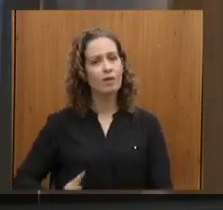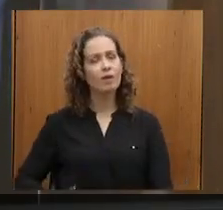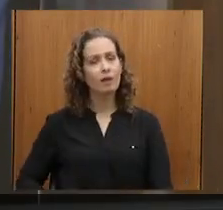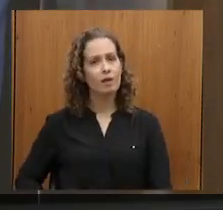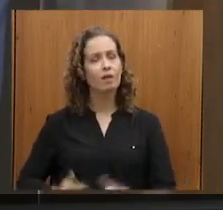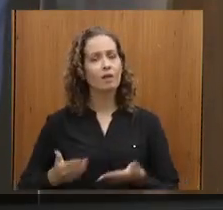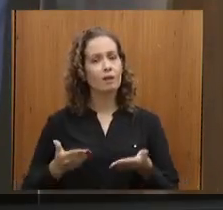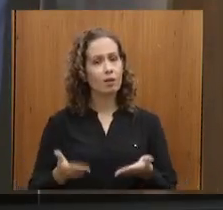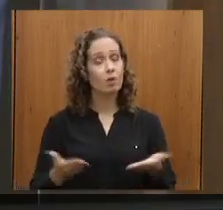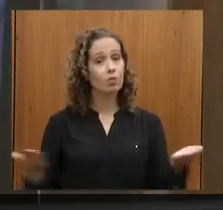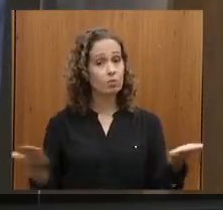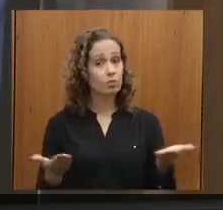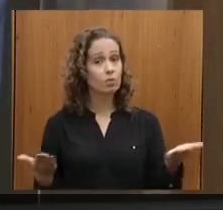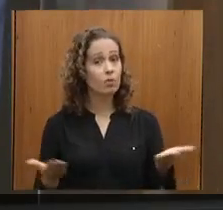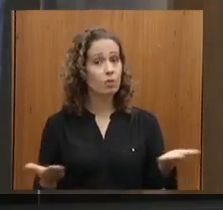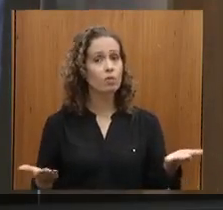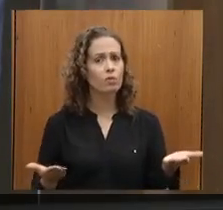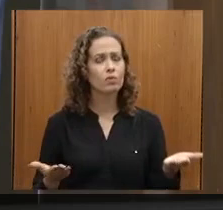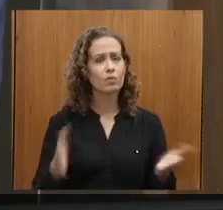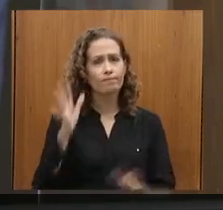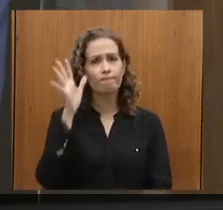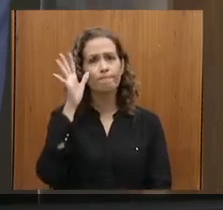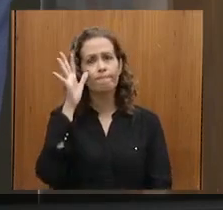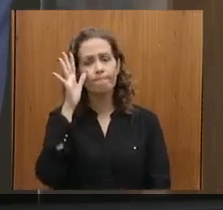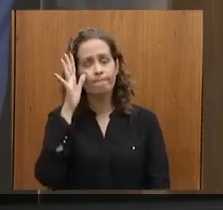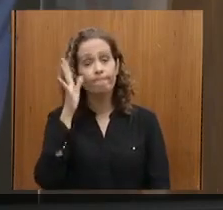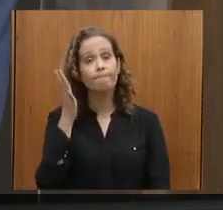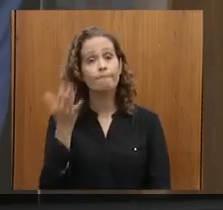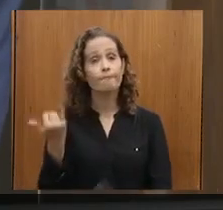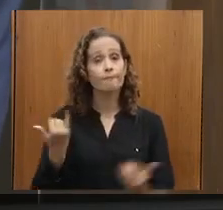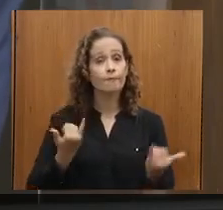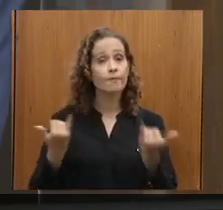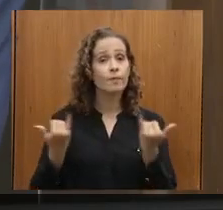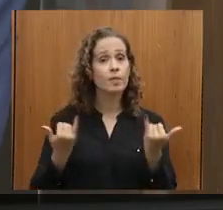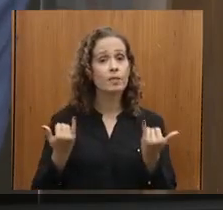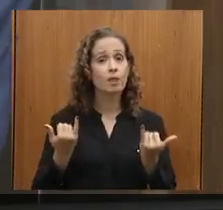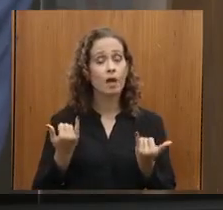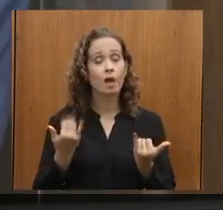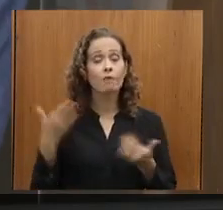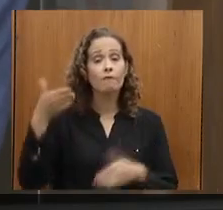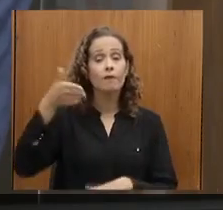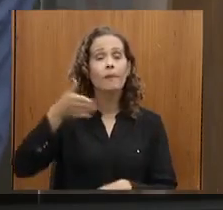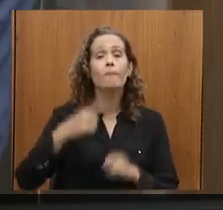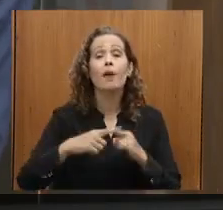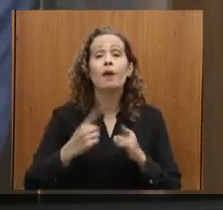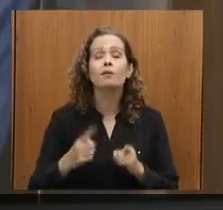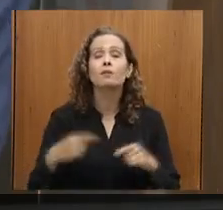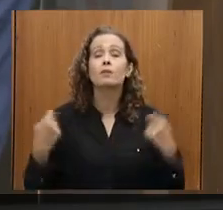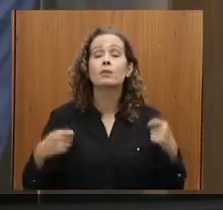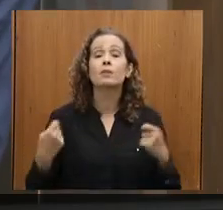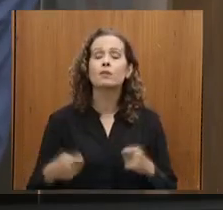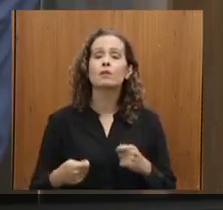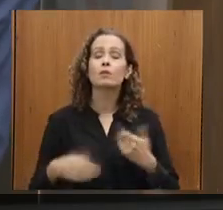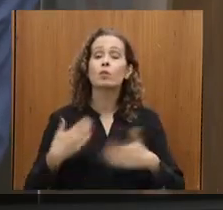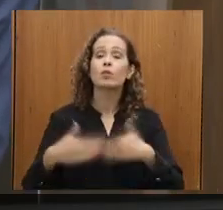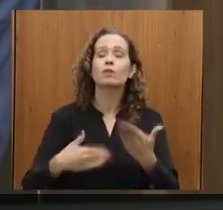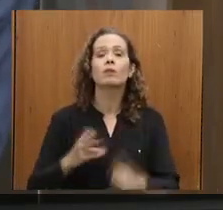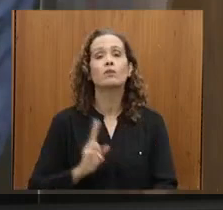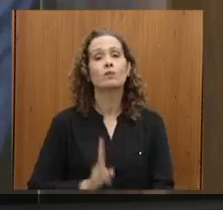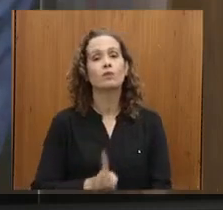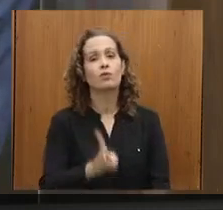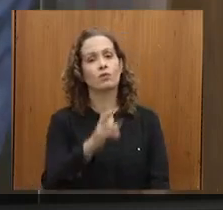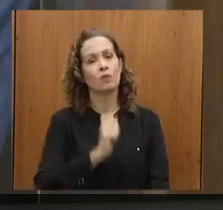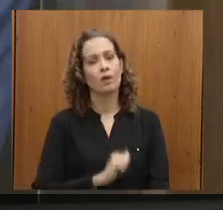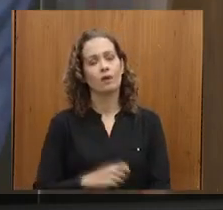hoje, pelo que eu tive informação na região, agora, nós esperamos que o processo seja continuado, porque ali, inclusive,